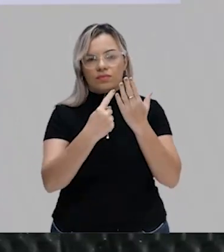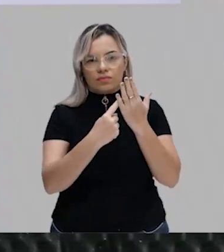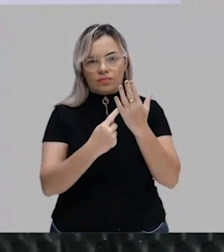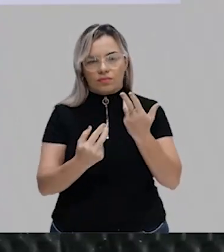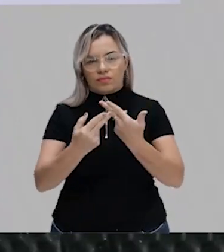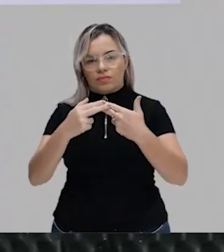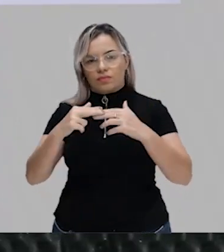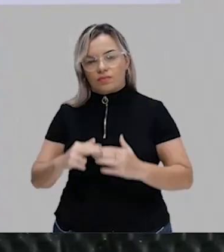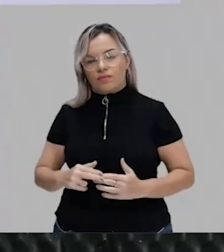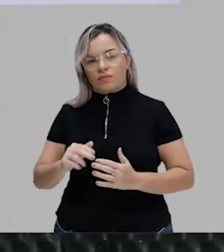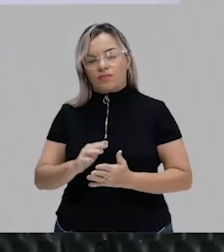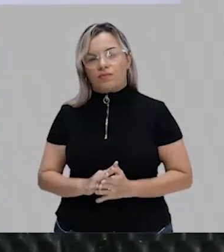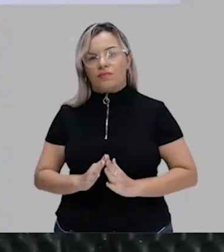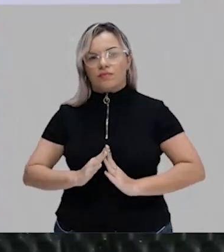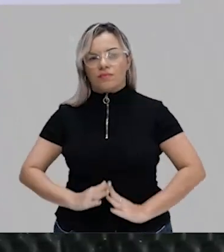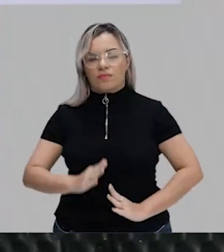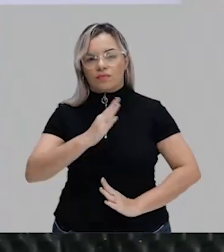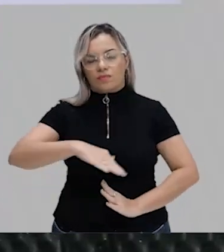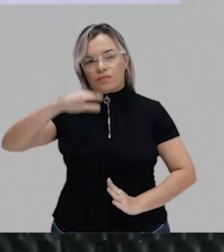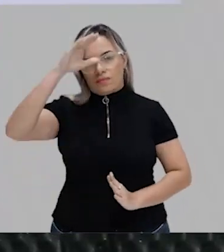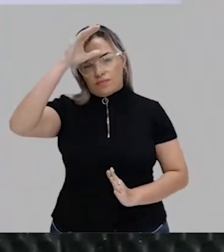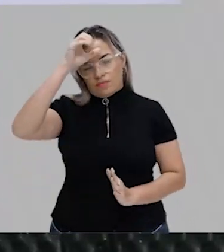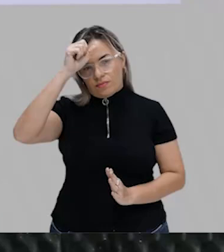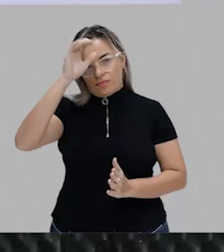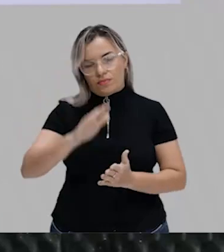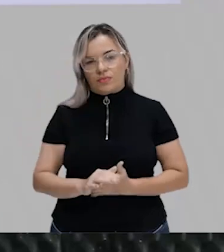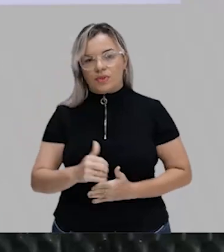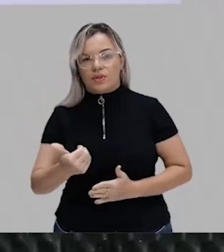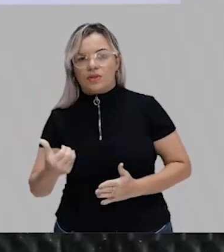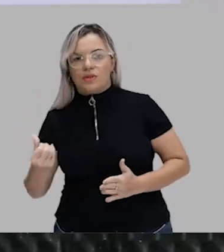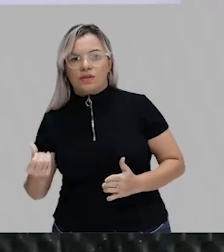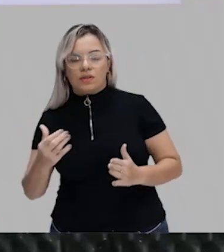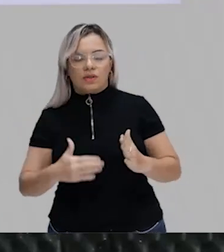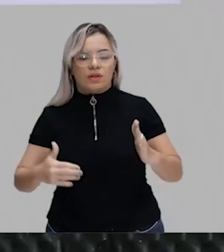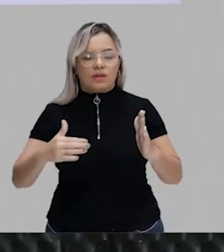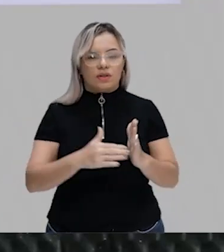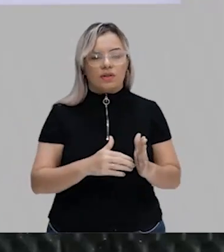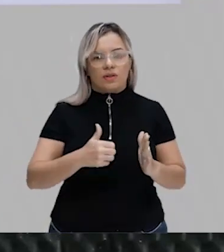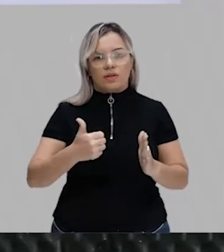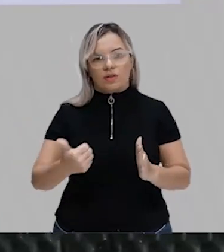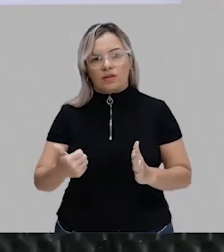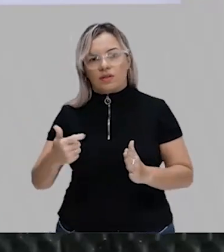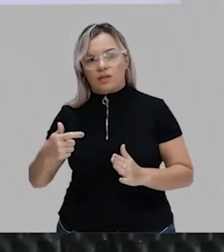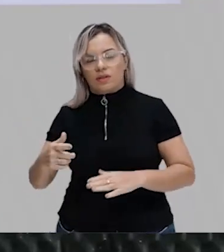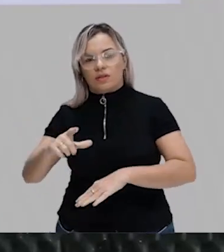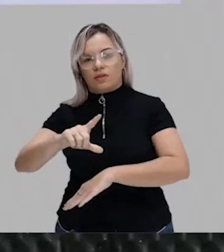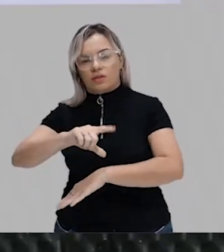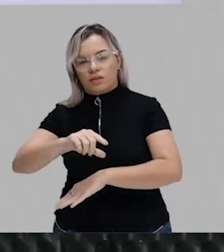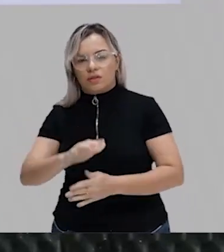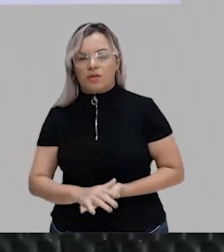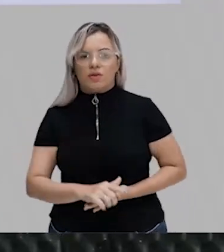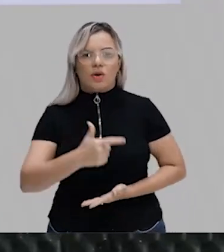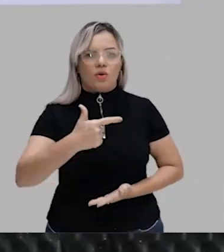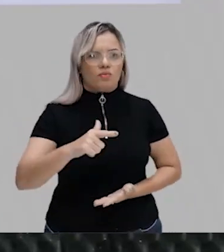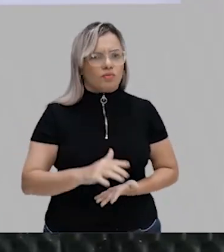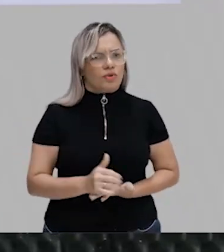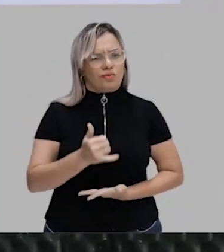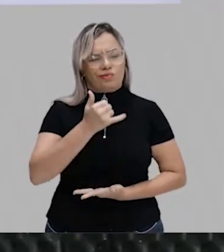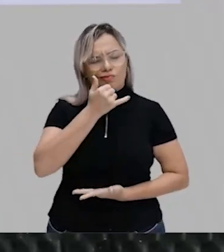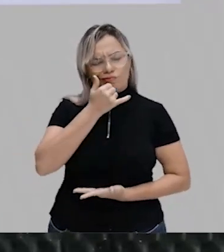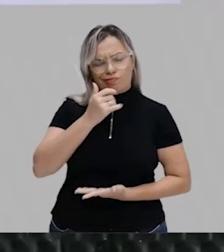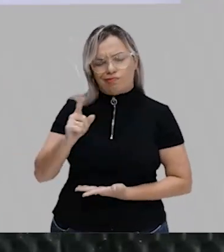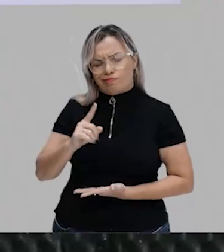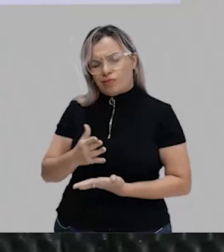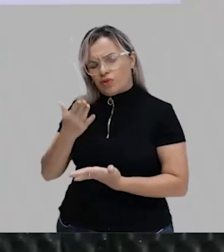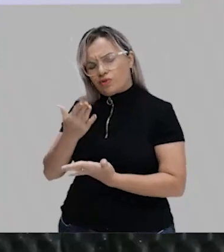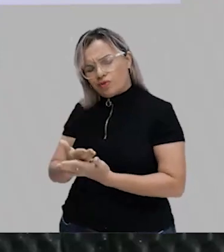hashtag Fique em Casa Aprendendo, das 16 às 17, todos os dias para vocês. Então, não tem desculpa, galera, para não estudar, para não acompanhar,